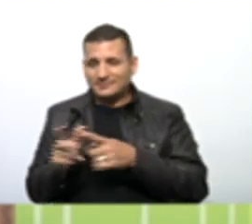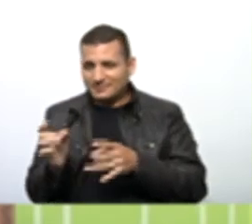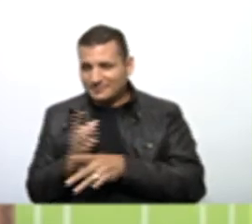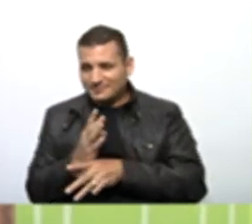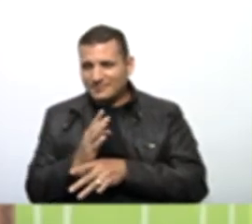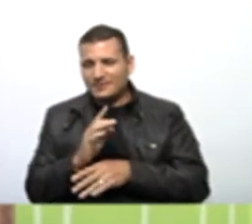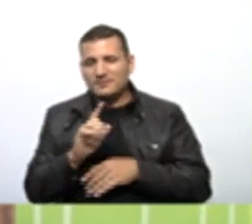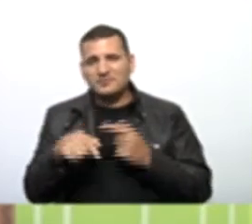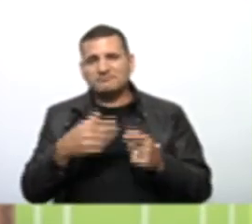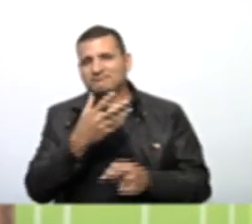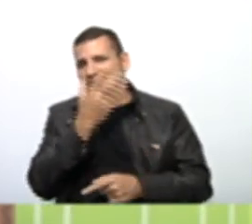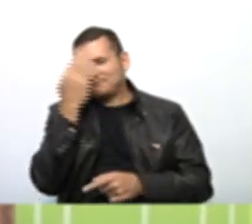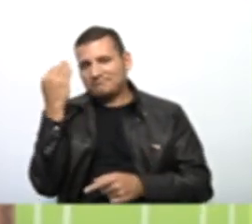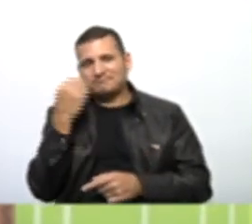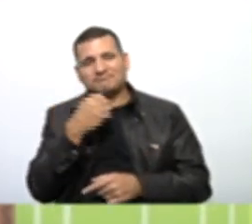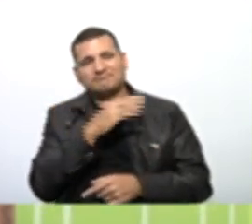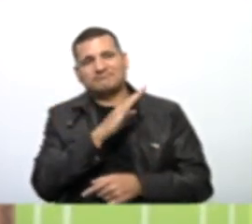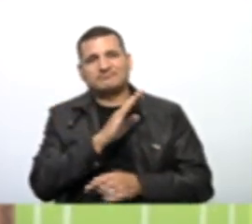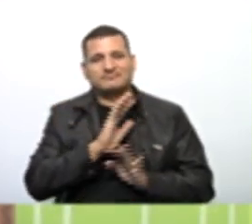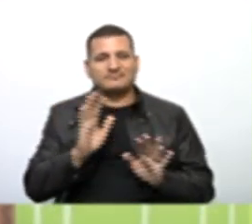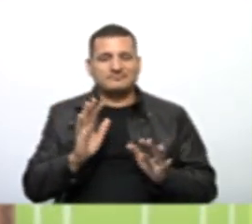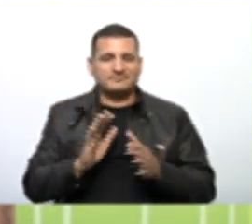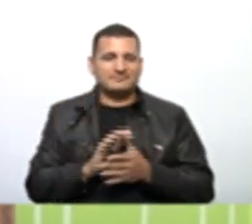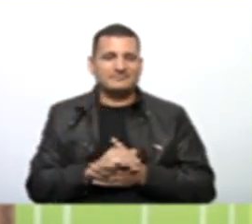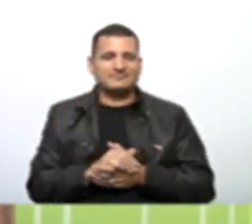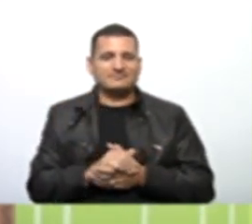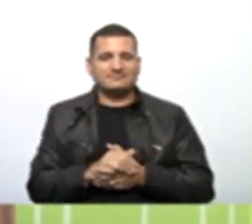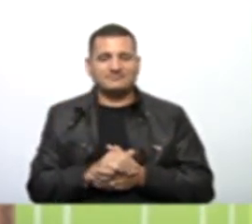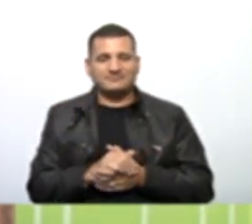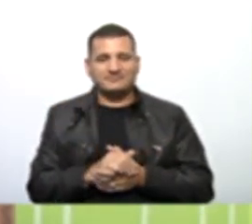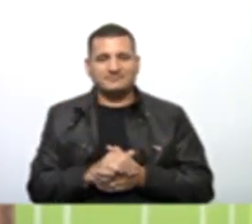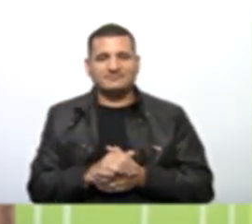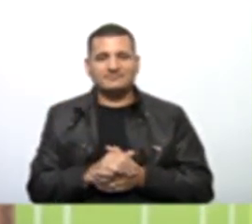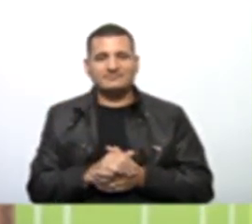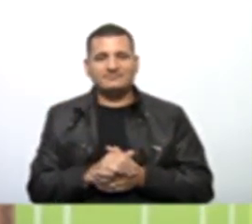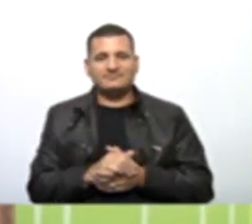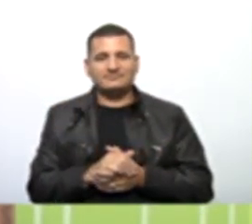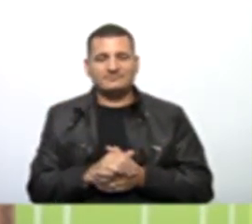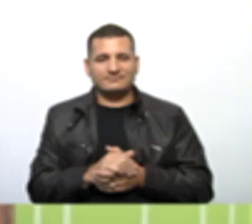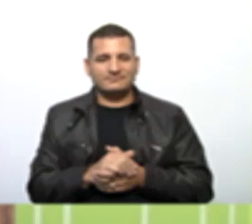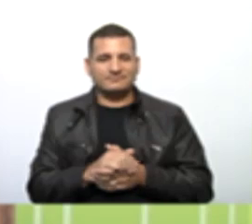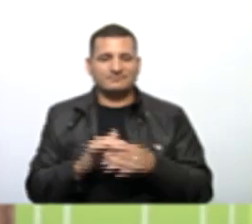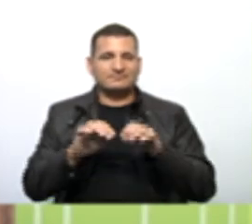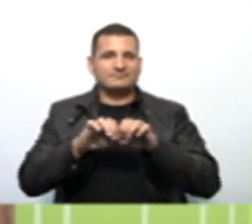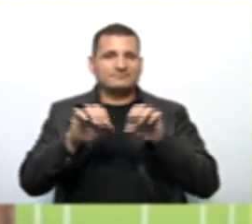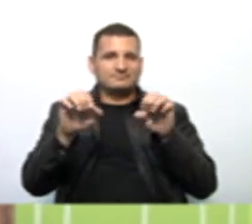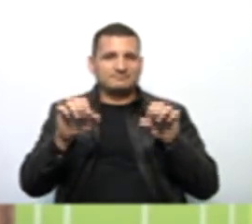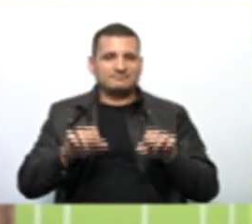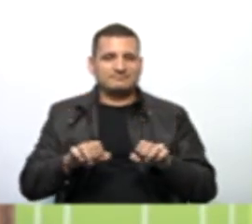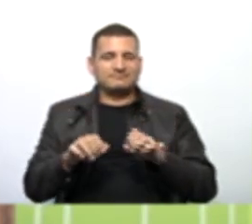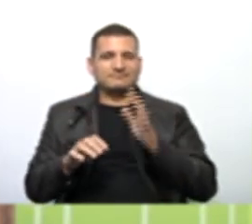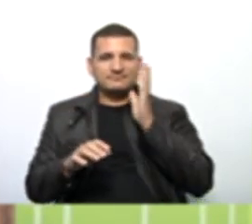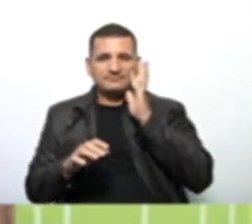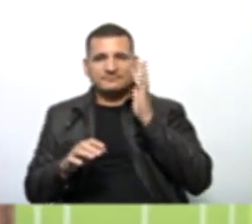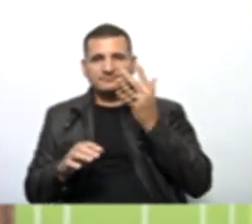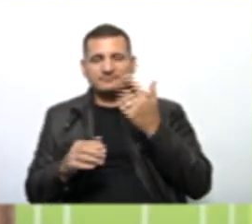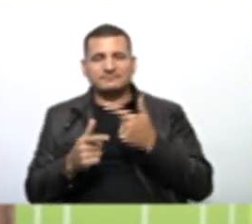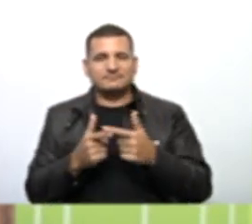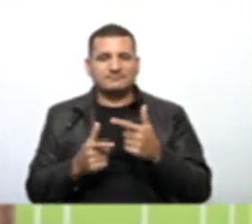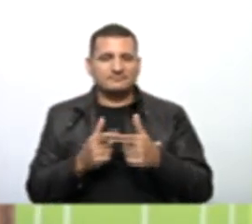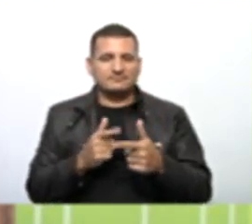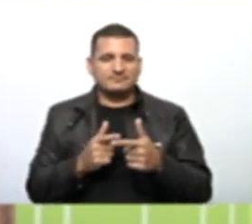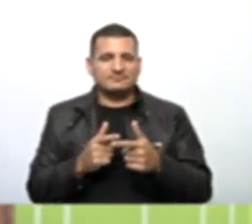perceber que ele é problema e vai recorrer para a parte que em infraestrutura que a parte que vai solucionar aquele problema